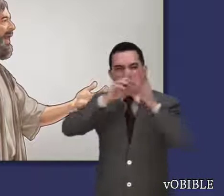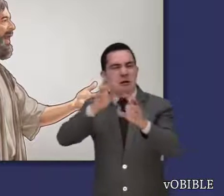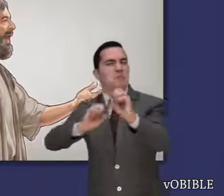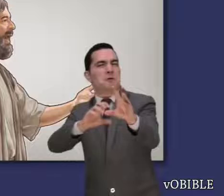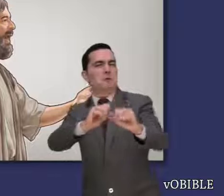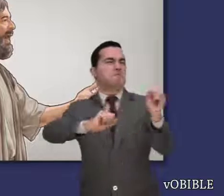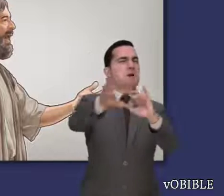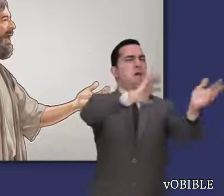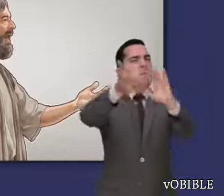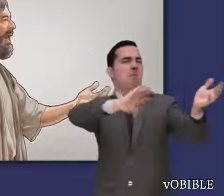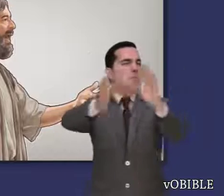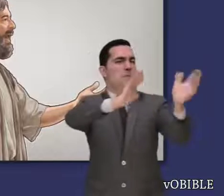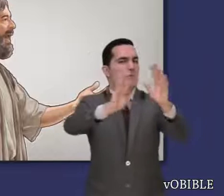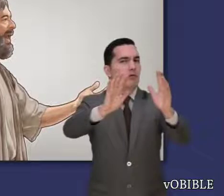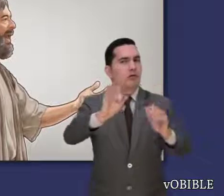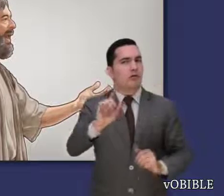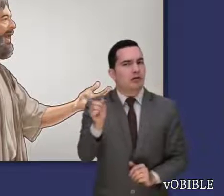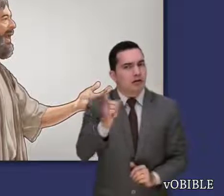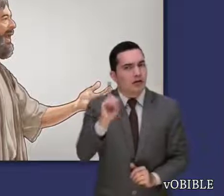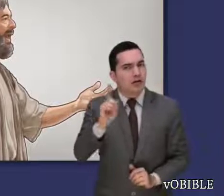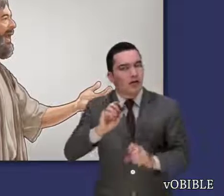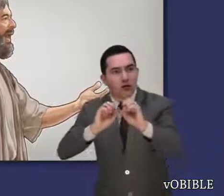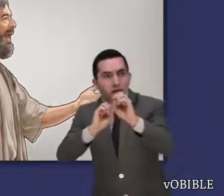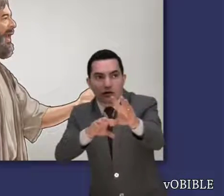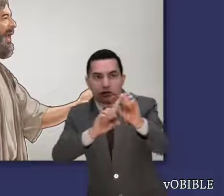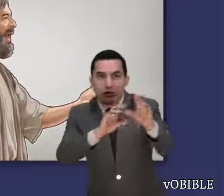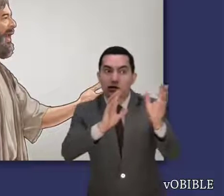da palavra de Deus precisam dar ainda mais atenção a isso.